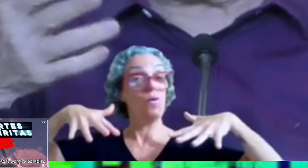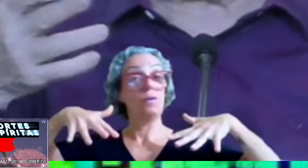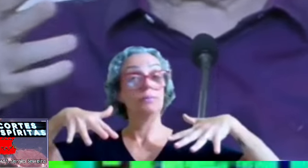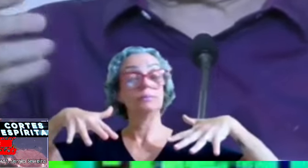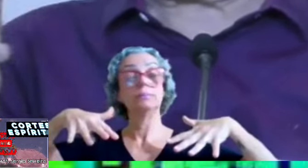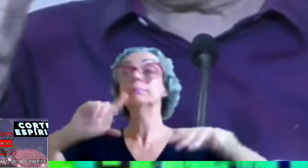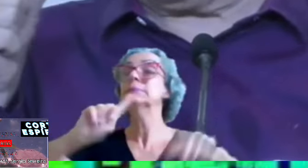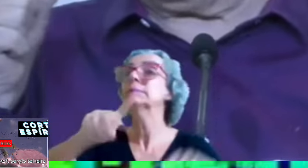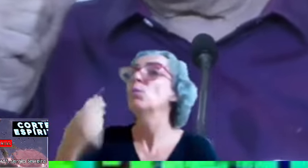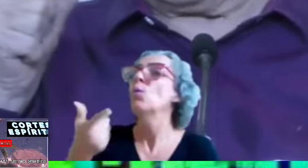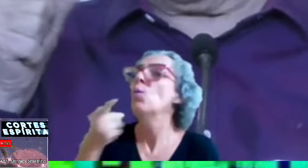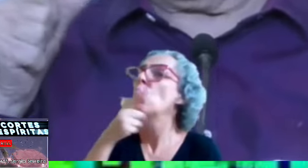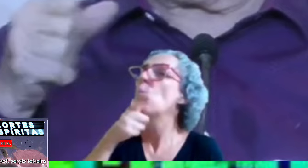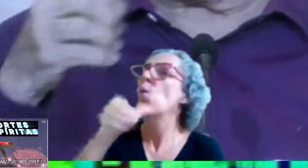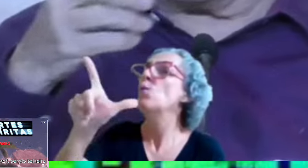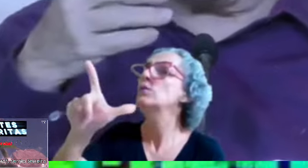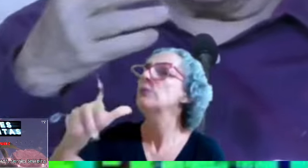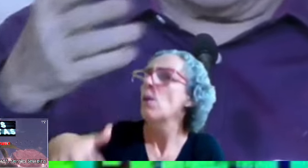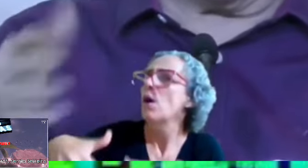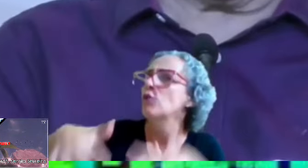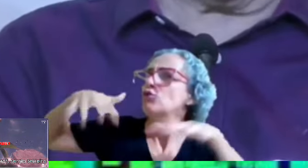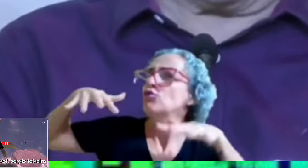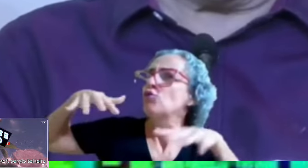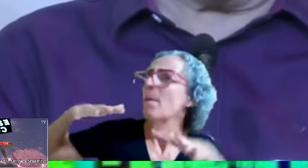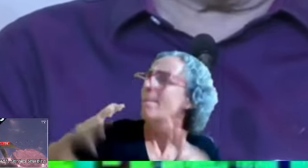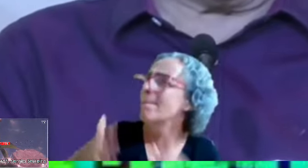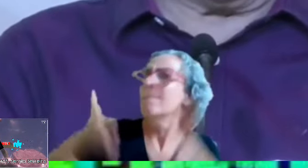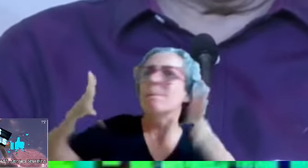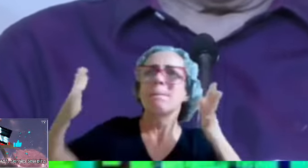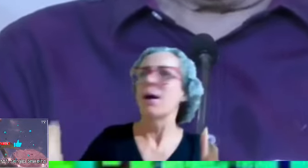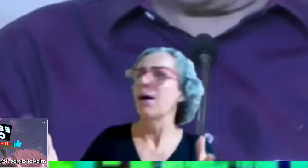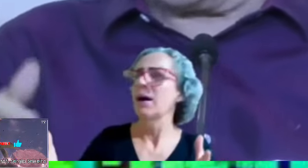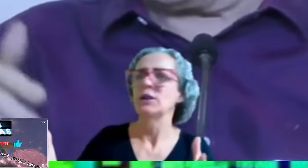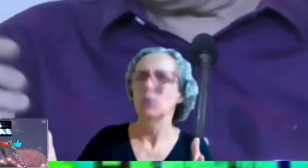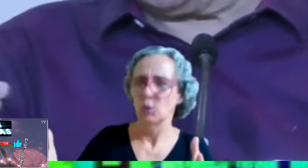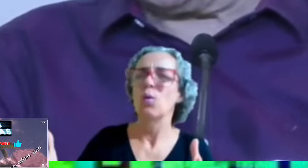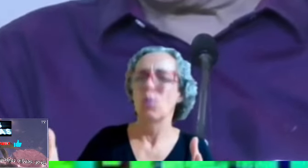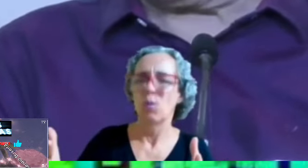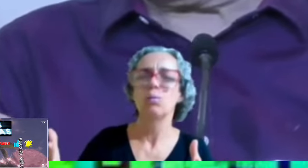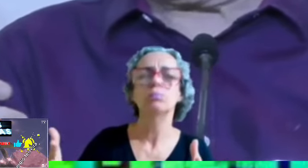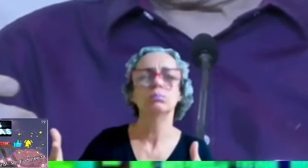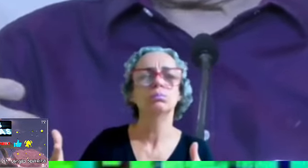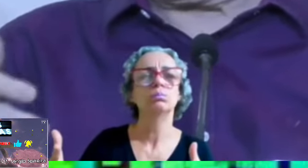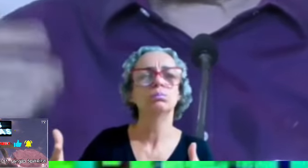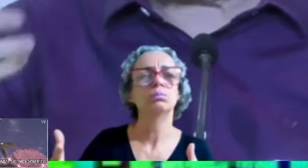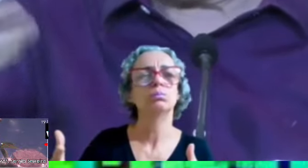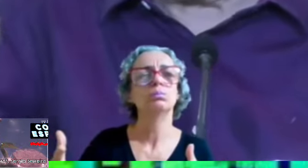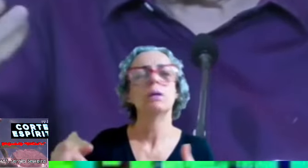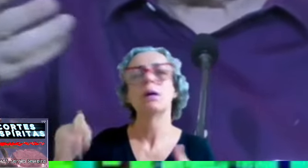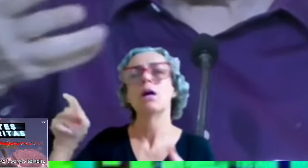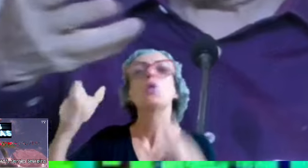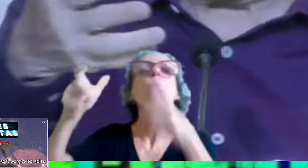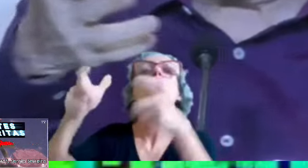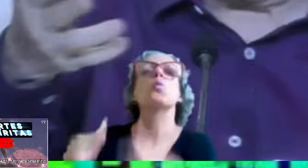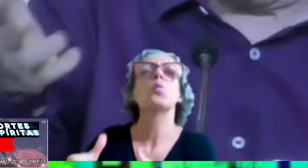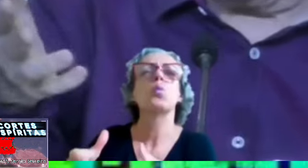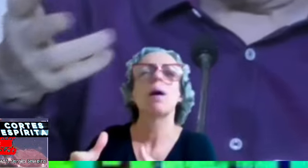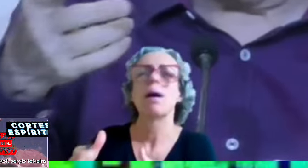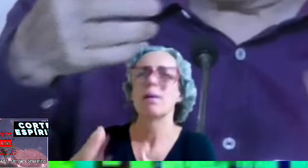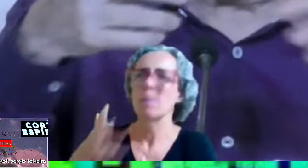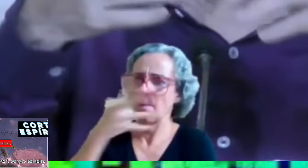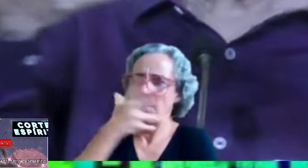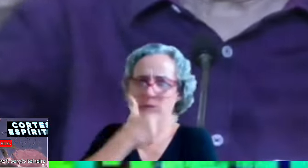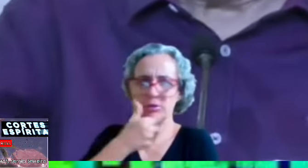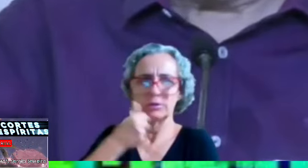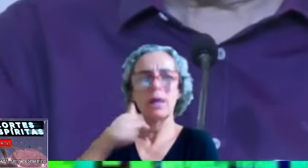no Parque Barigui, um dos mais belos do Brasil. Um lago enorme. E a cidade praticamente no